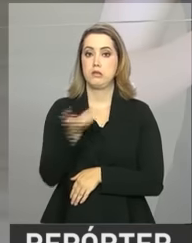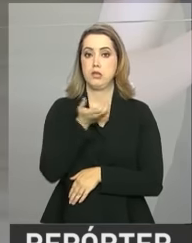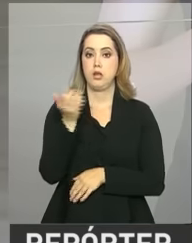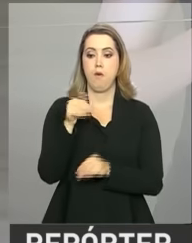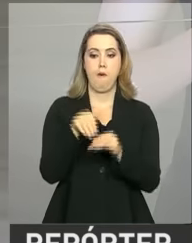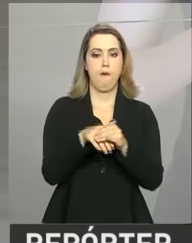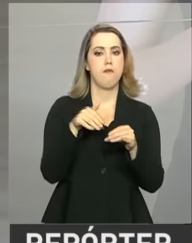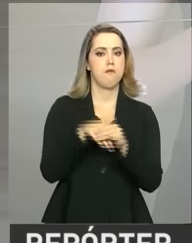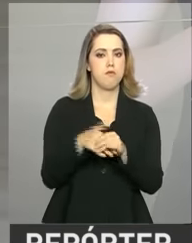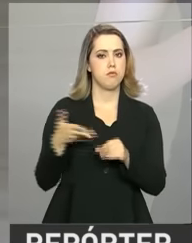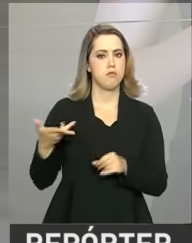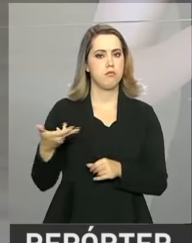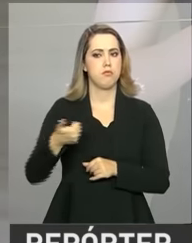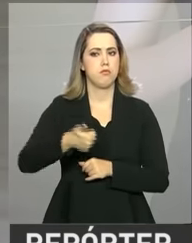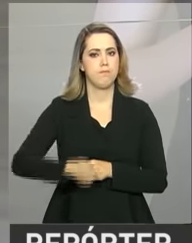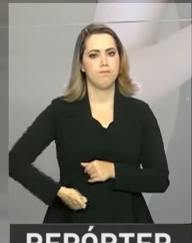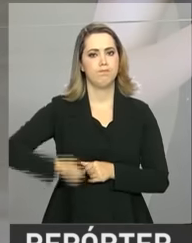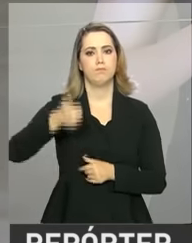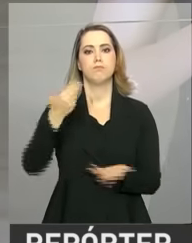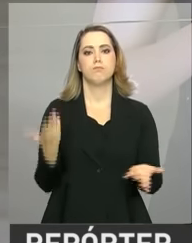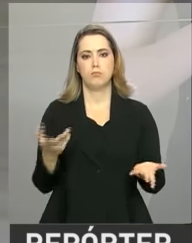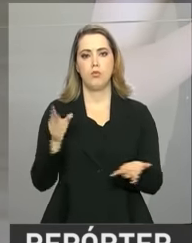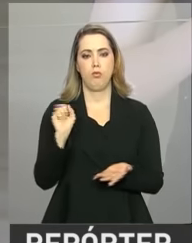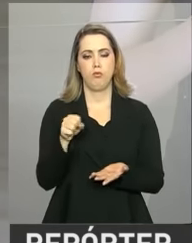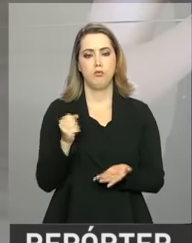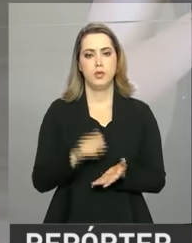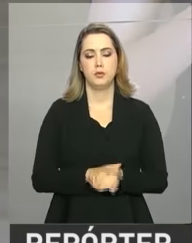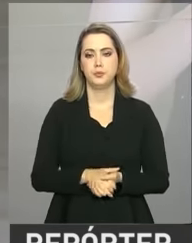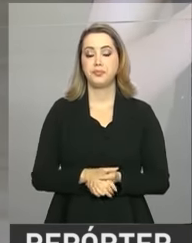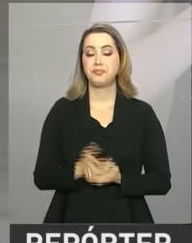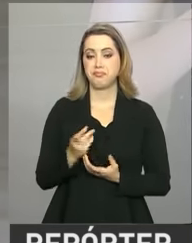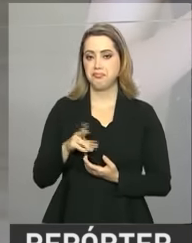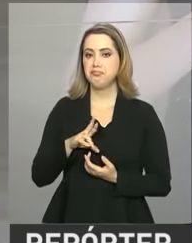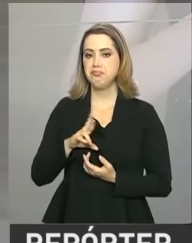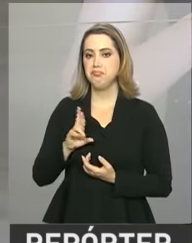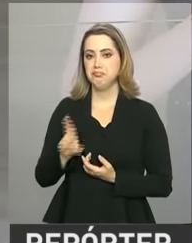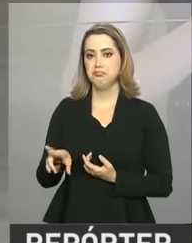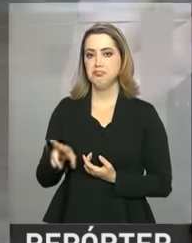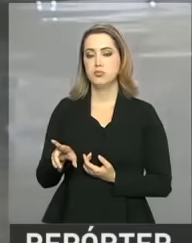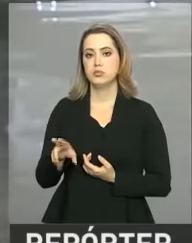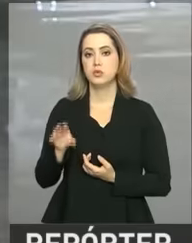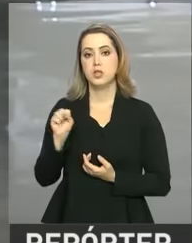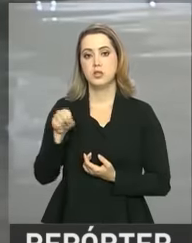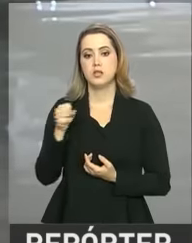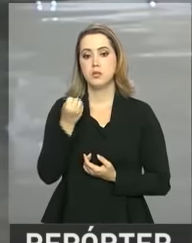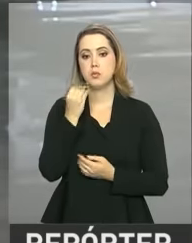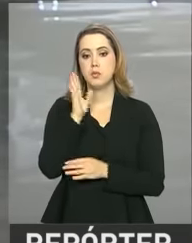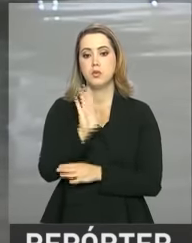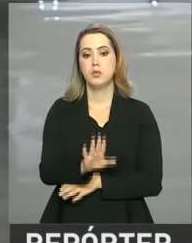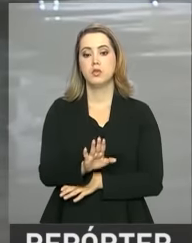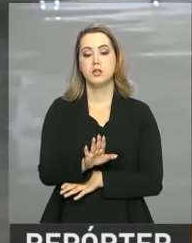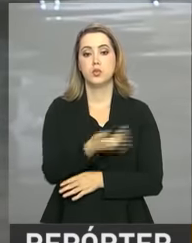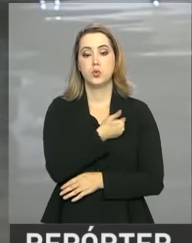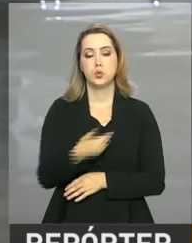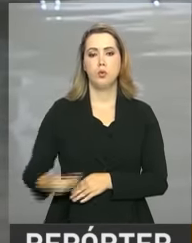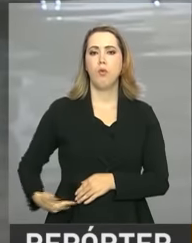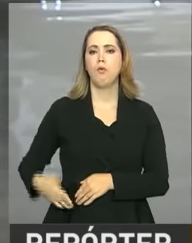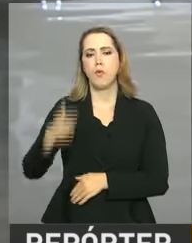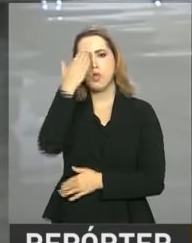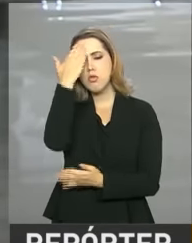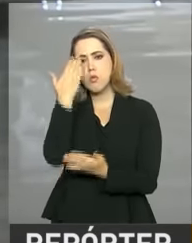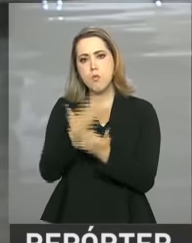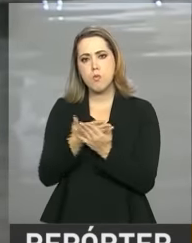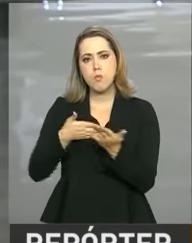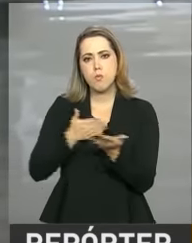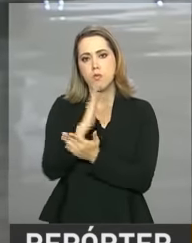PEC hoje, né? Uma aprovação com votação expressiva, né? Exatamente, Zé Luiz. Boa tarde. O governo está confiante na aprovação da